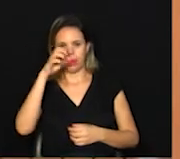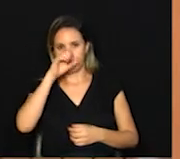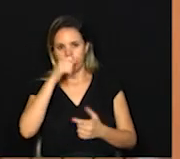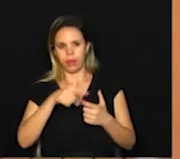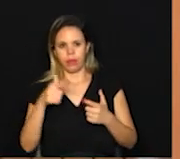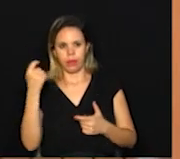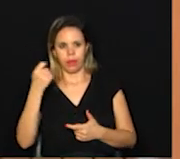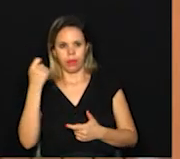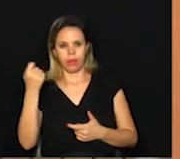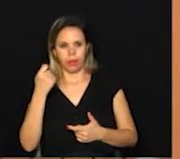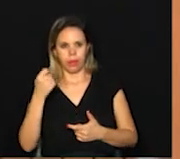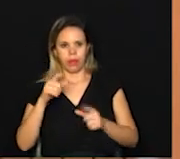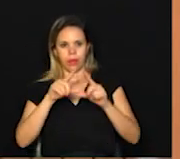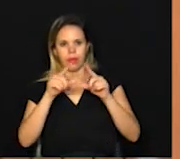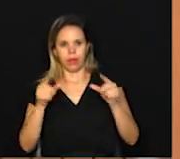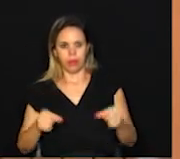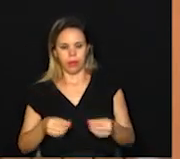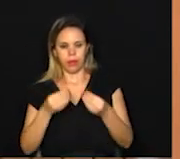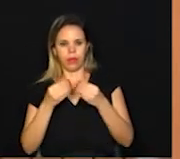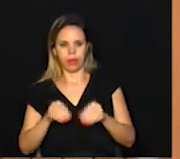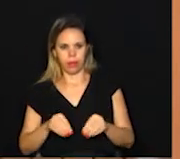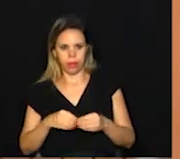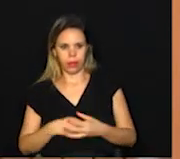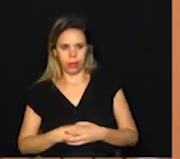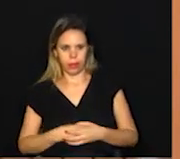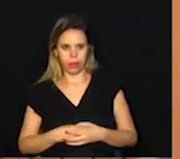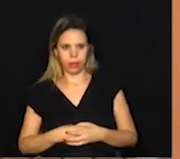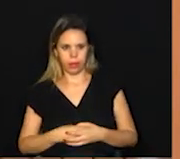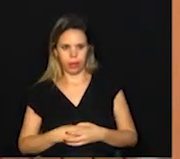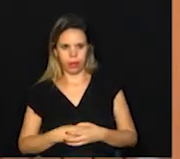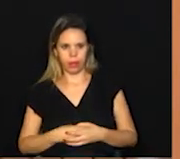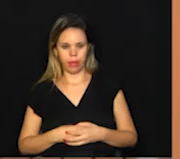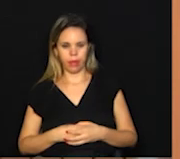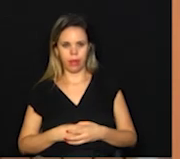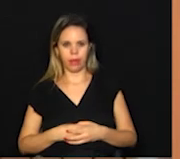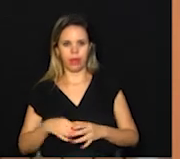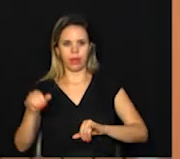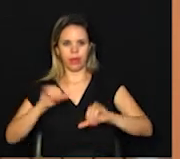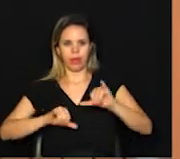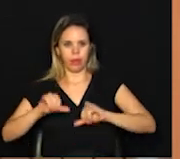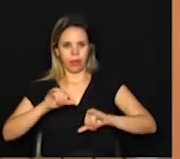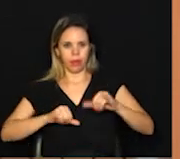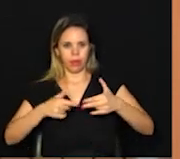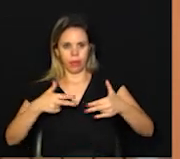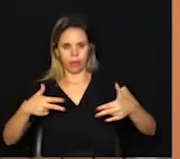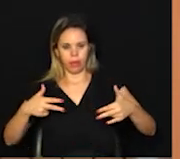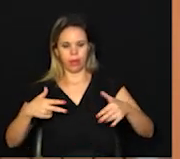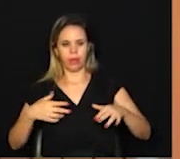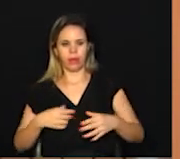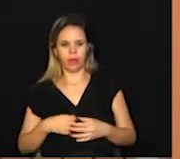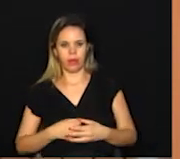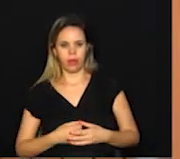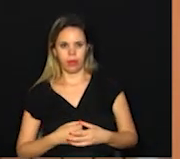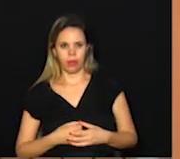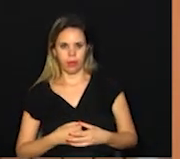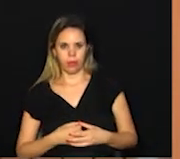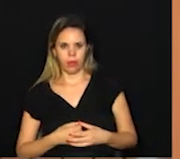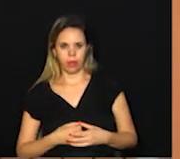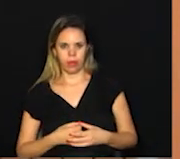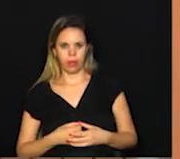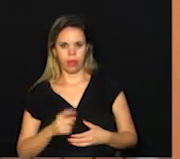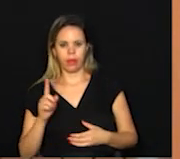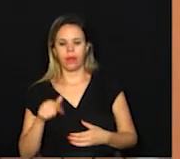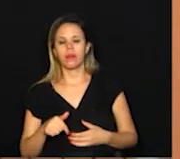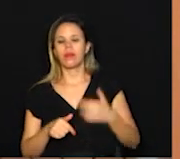respiratórios graves, e que o pulmão estava comprometido, o corticoide, a dexametasona, enfim, o corticoide que